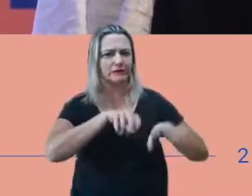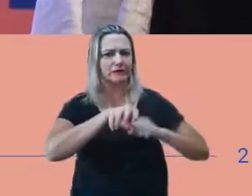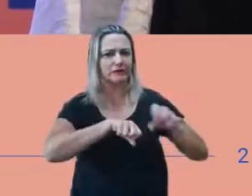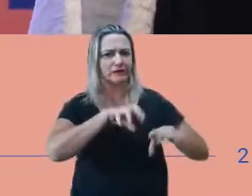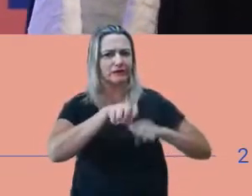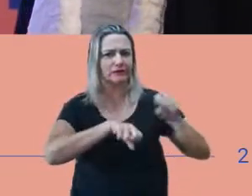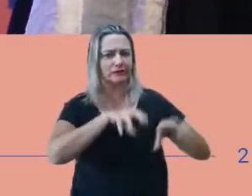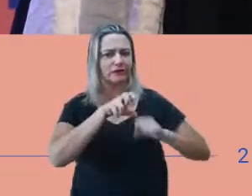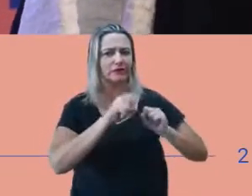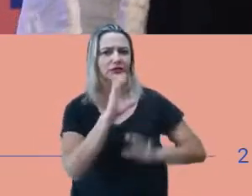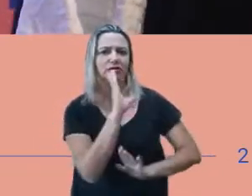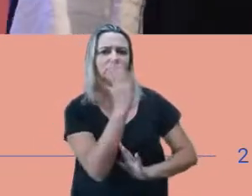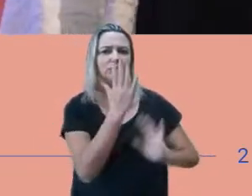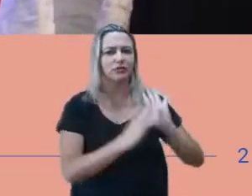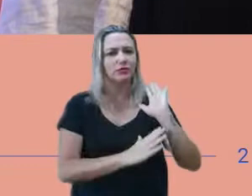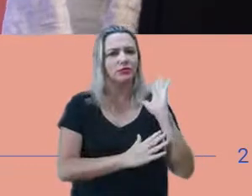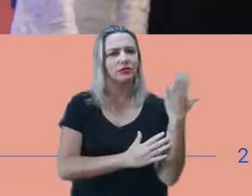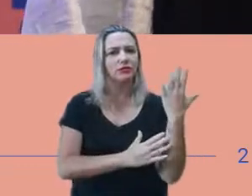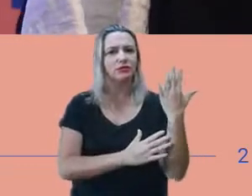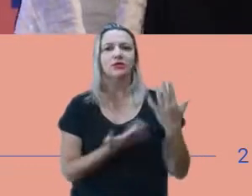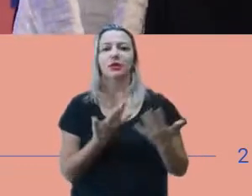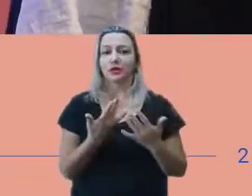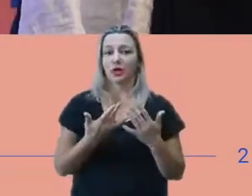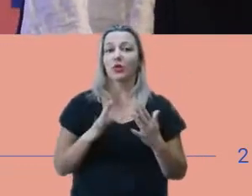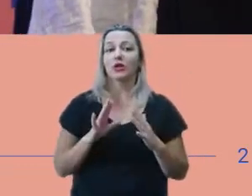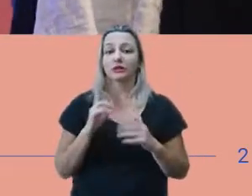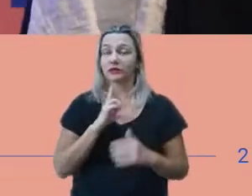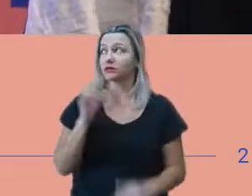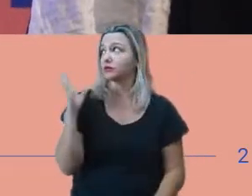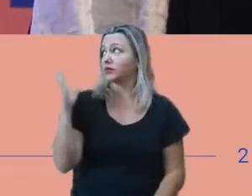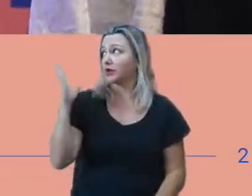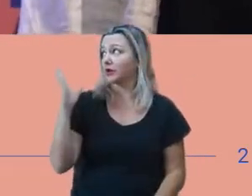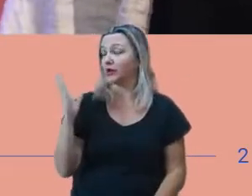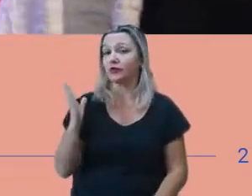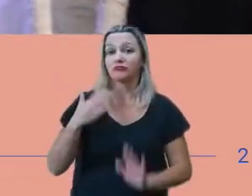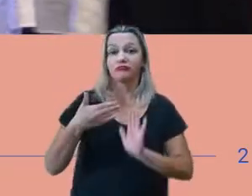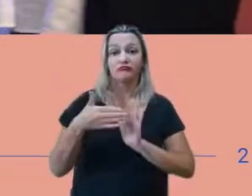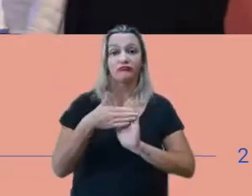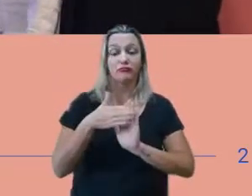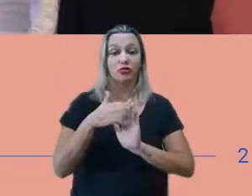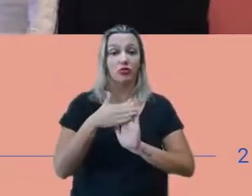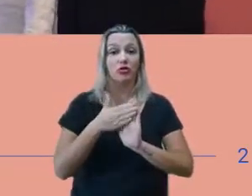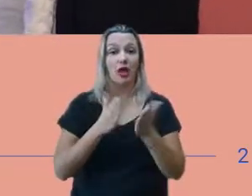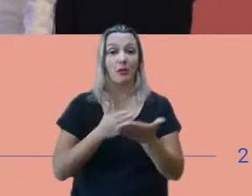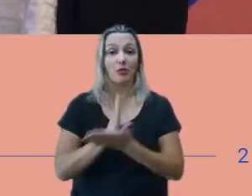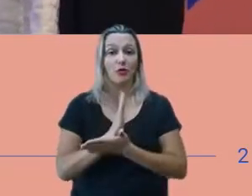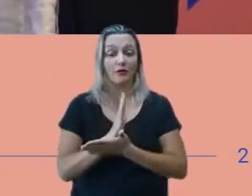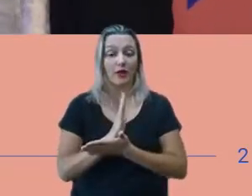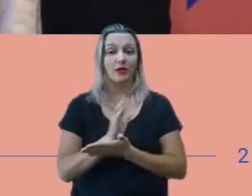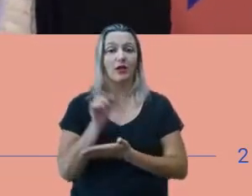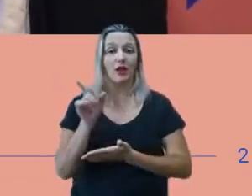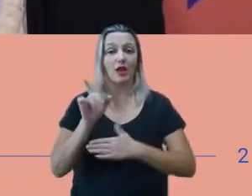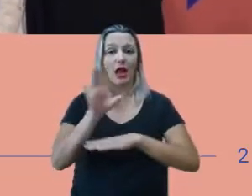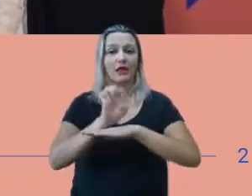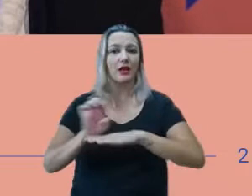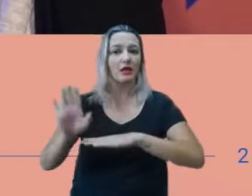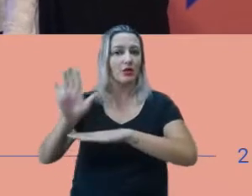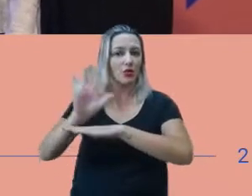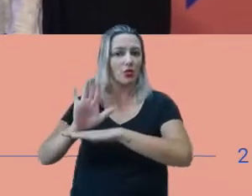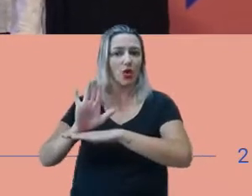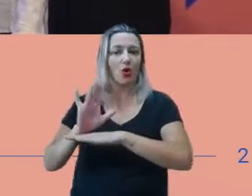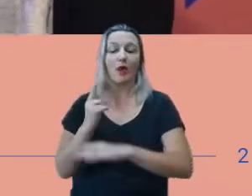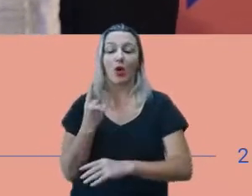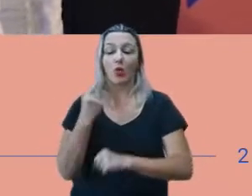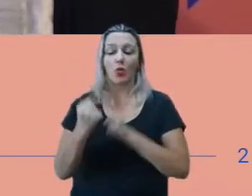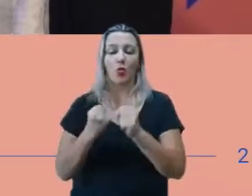em diretrizes foi invalidado e aprovado por todos os atores na União Europeia em um ano 2015 e